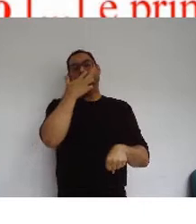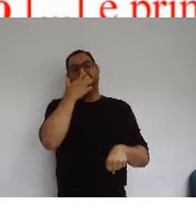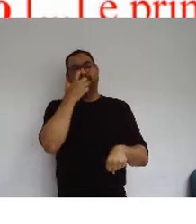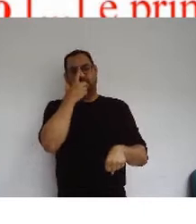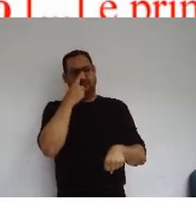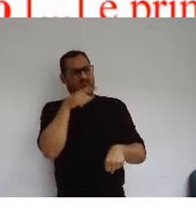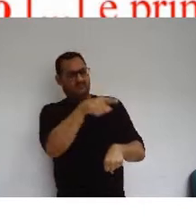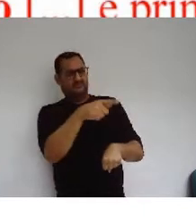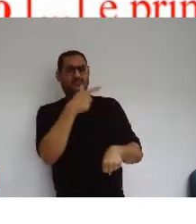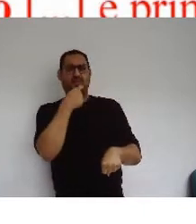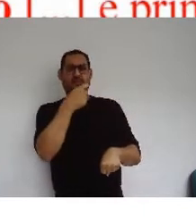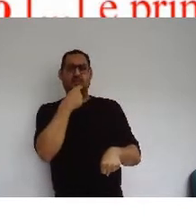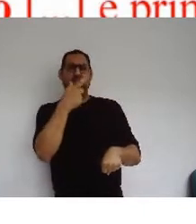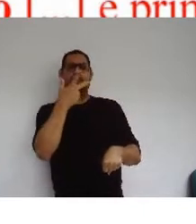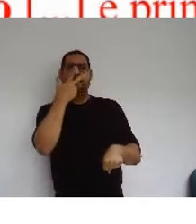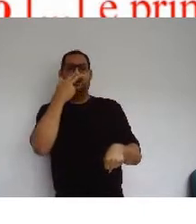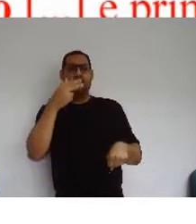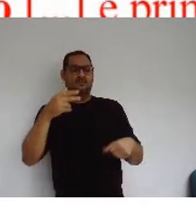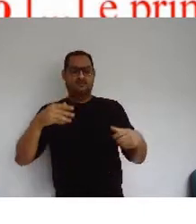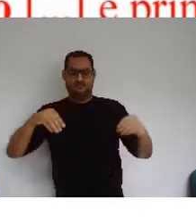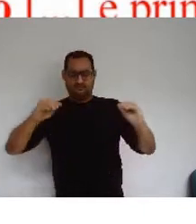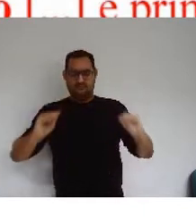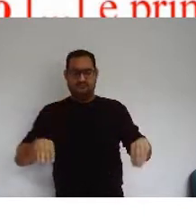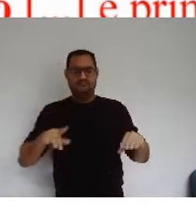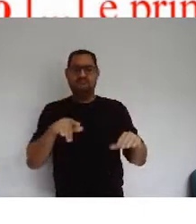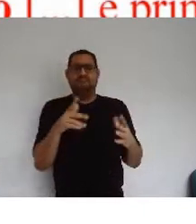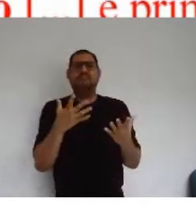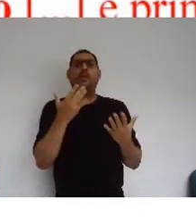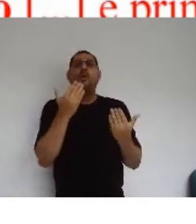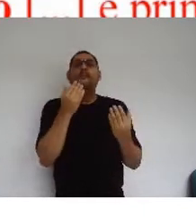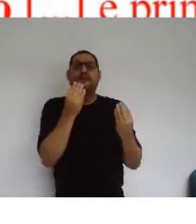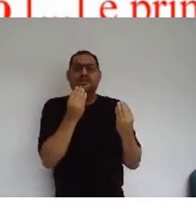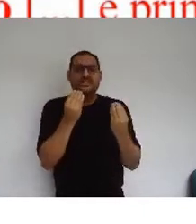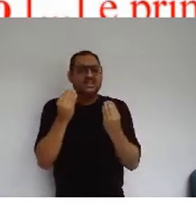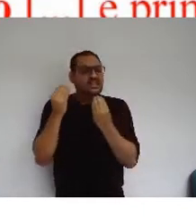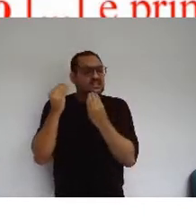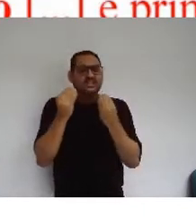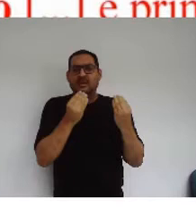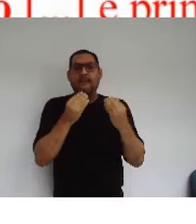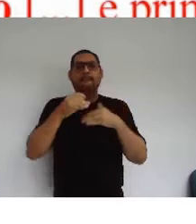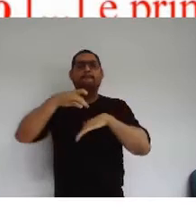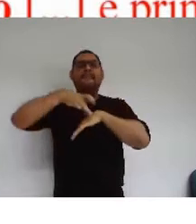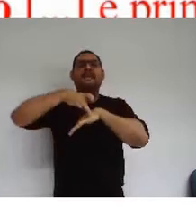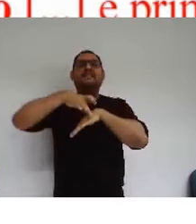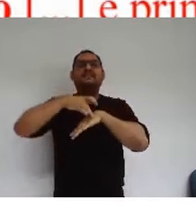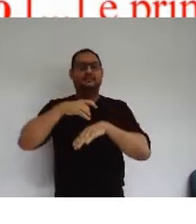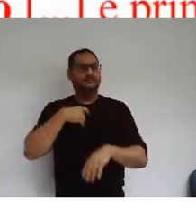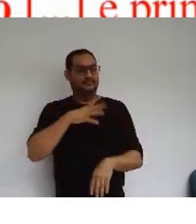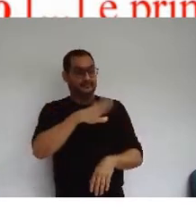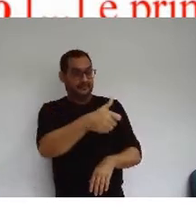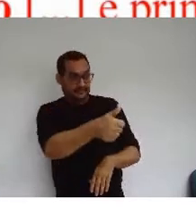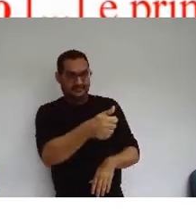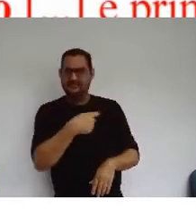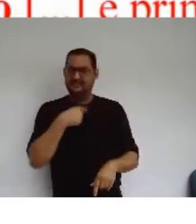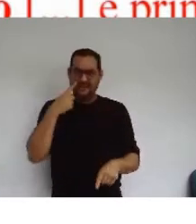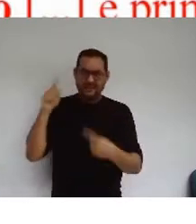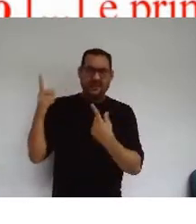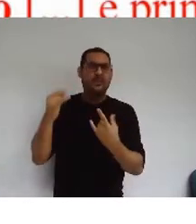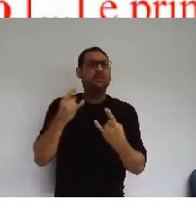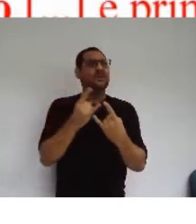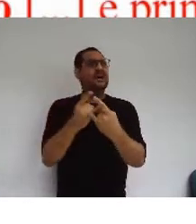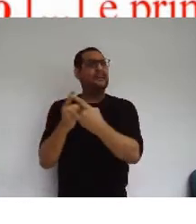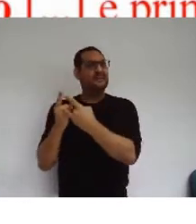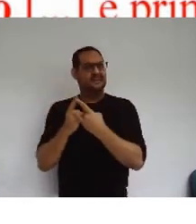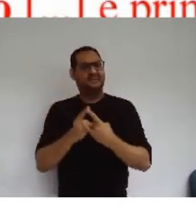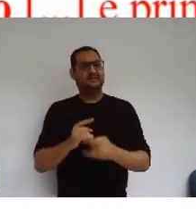de piquenique comendo melancia. Eu cumprimentei e disse: há muitas camisinhas ali.